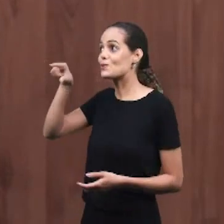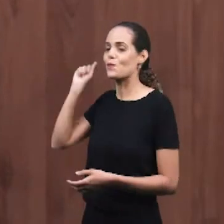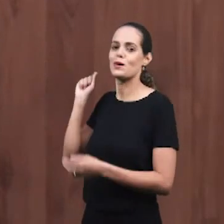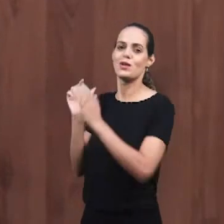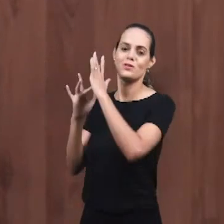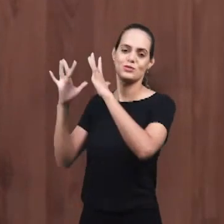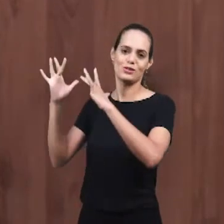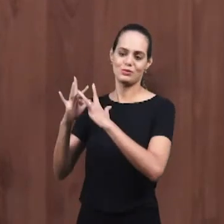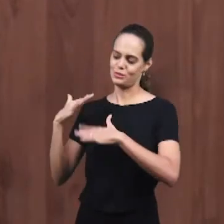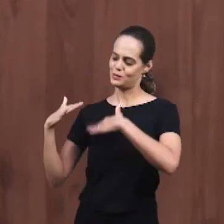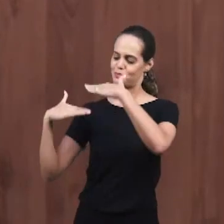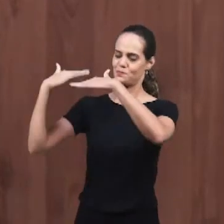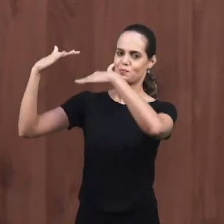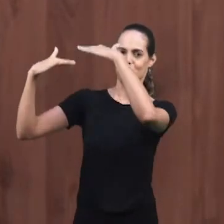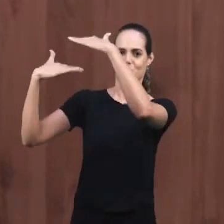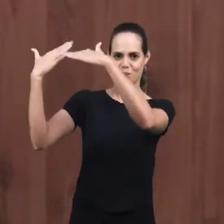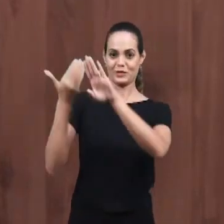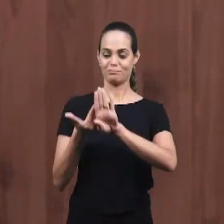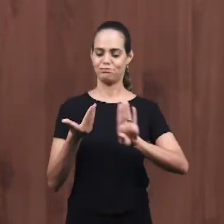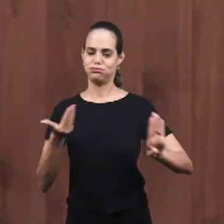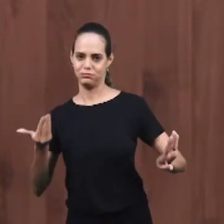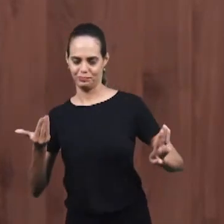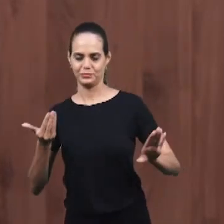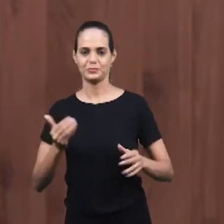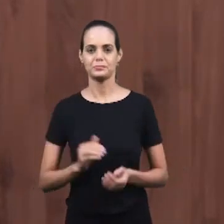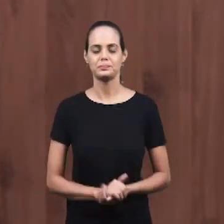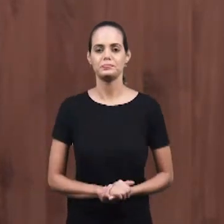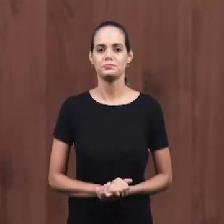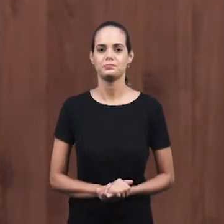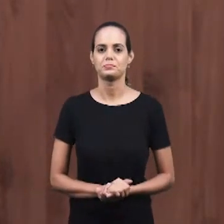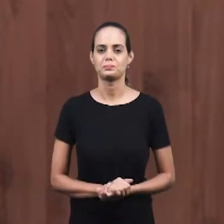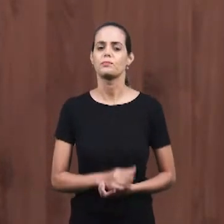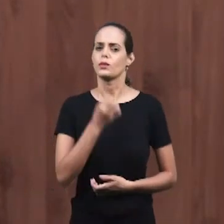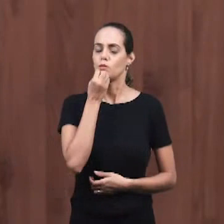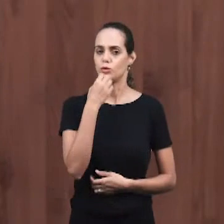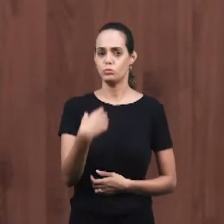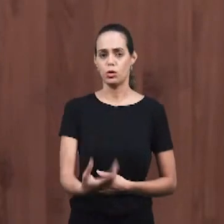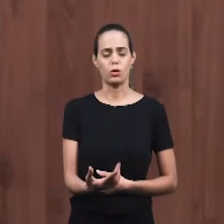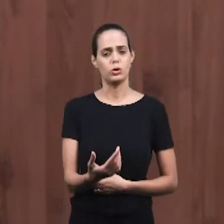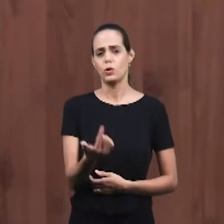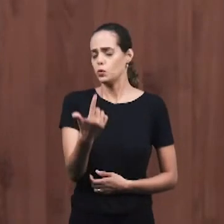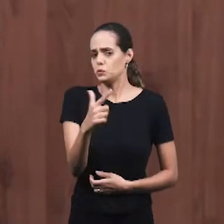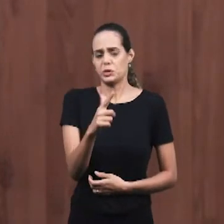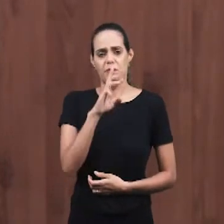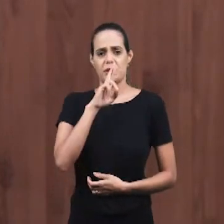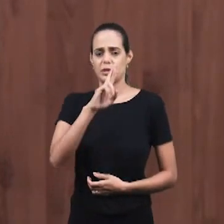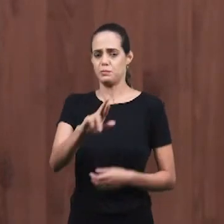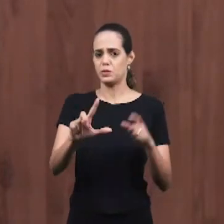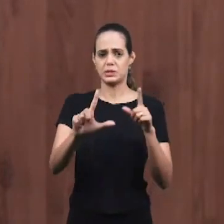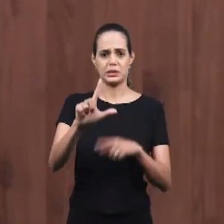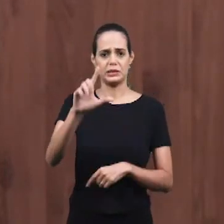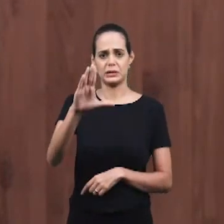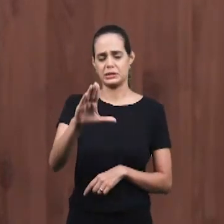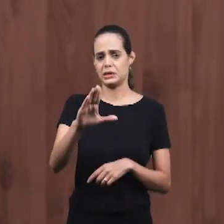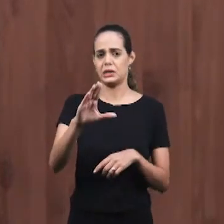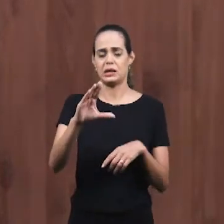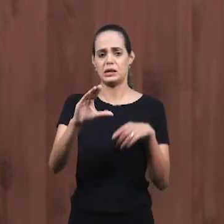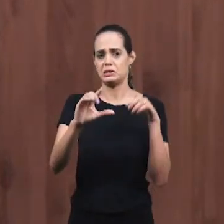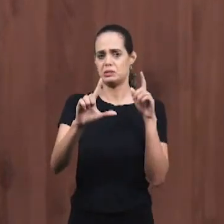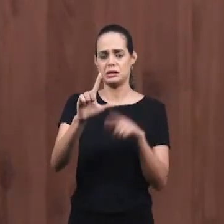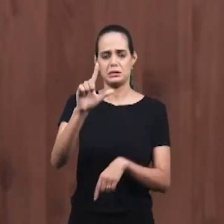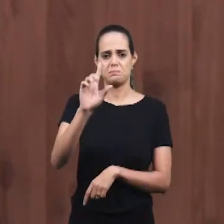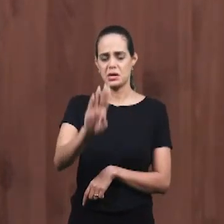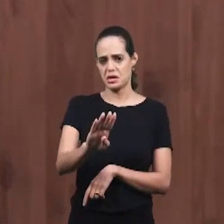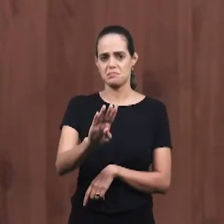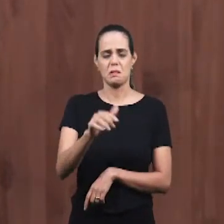Muito obrigado a resposta das nossas irmãs. Infelizmente, nós não tivemos resposta a respeito dos itens B e item C, ou seja, a